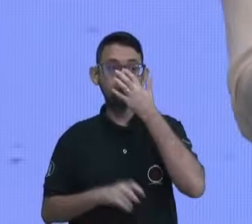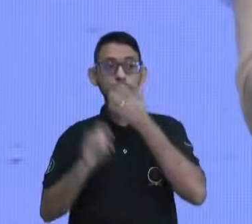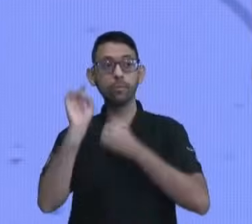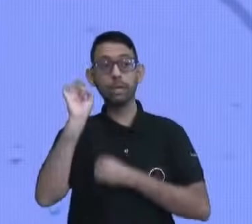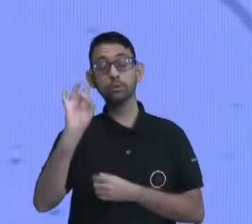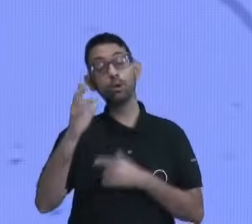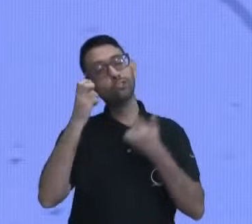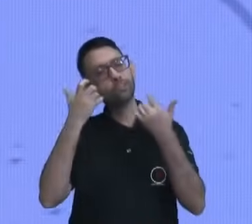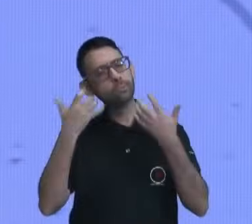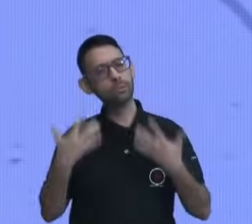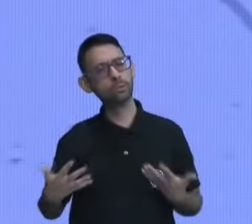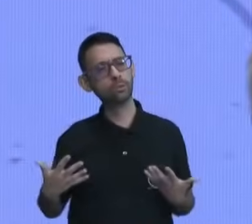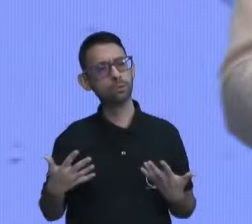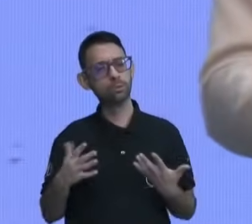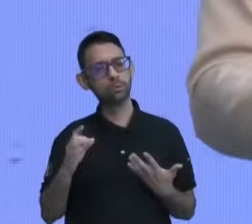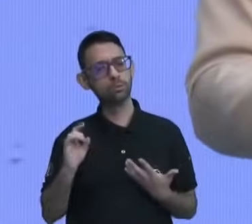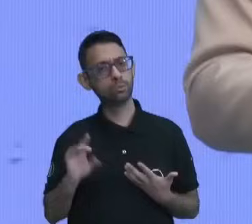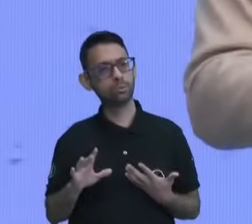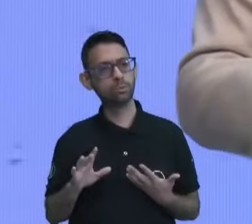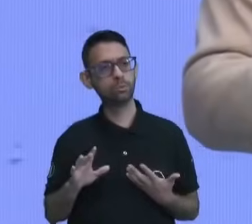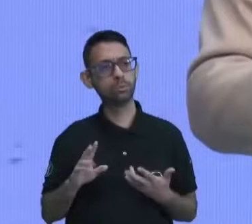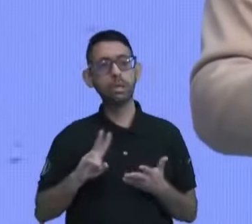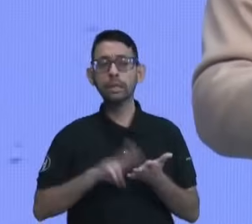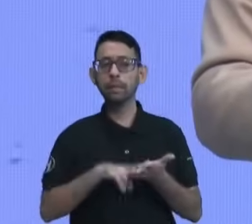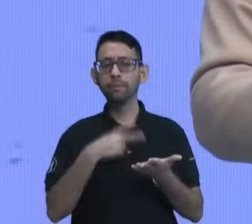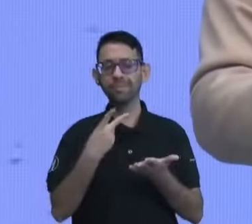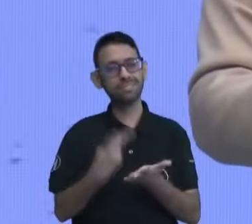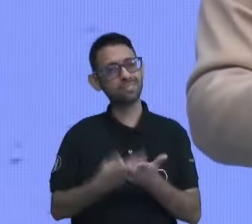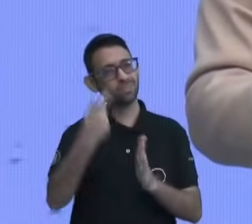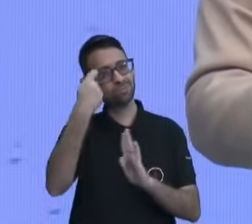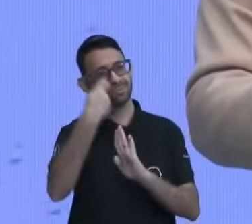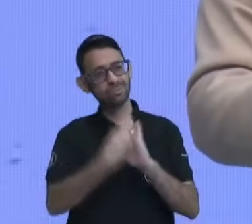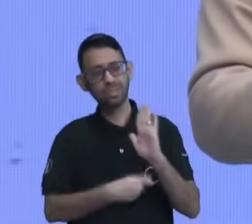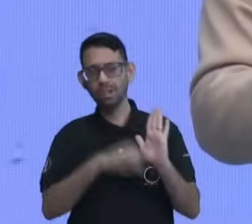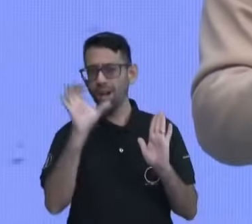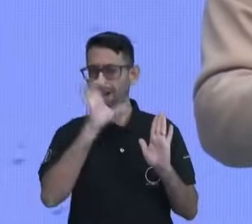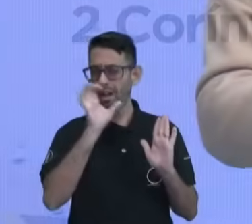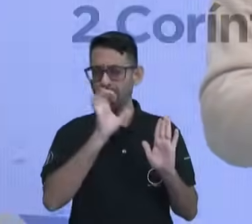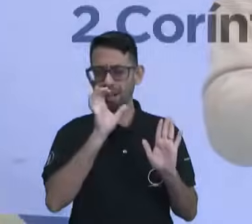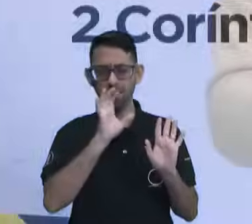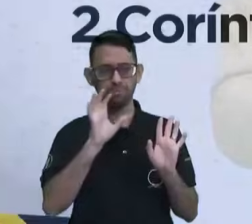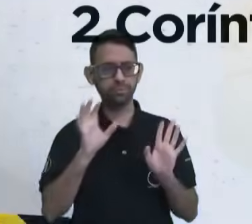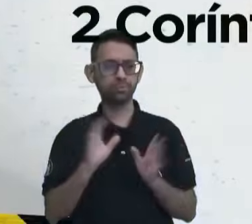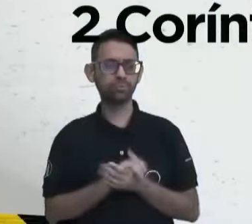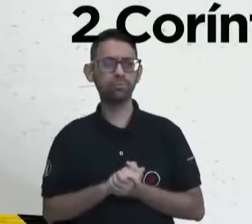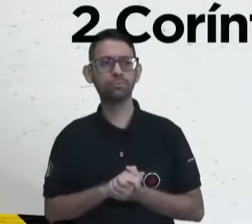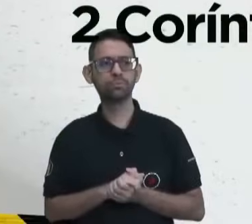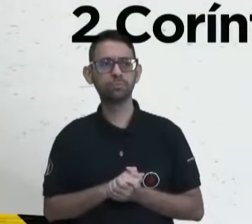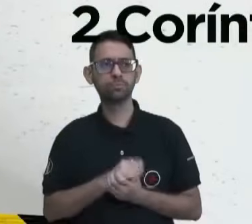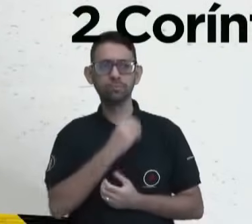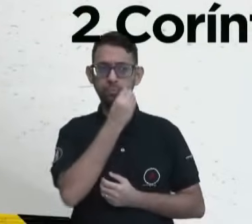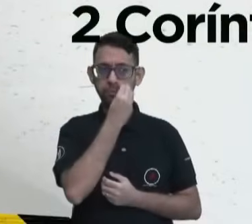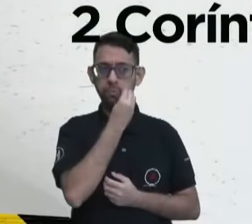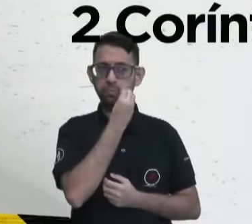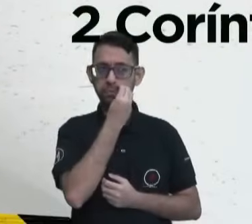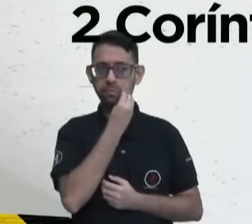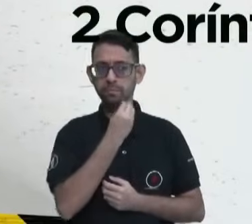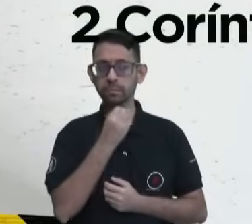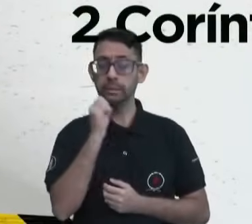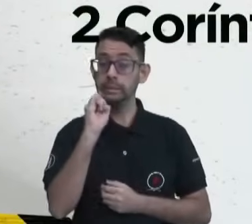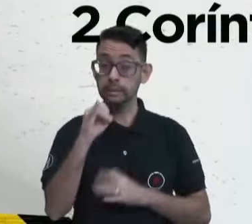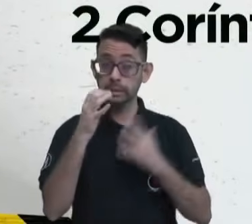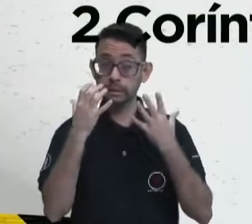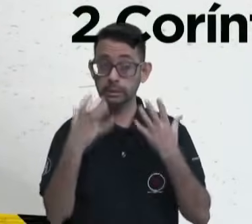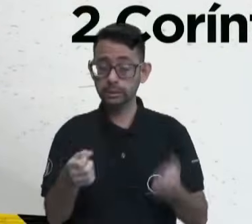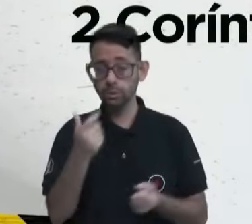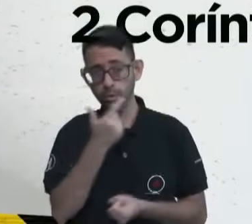interpretação do texto né bem rápida aqui para você e se você é um outro espírito e um outro